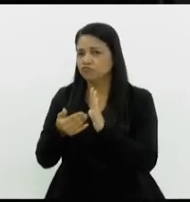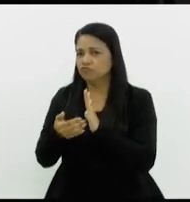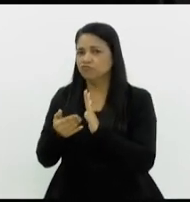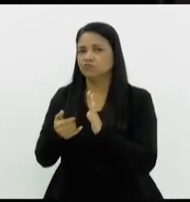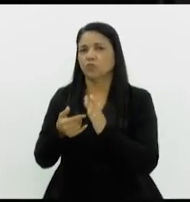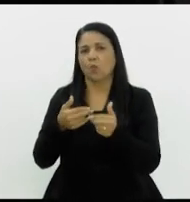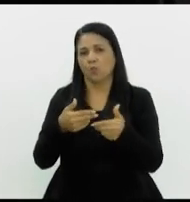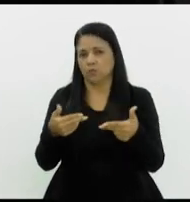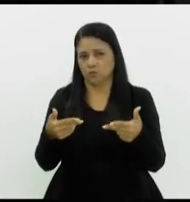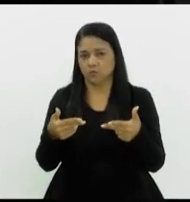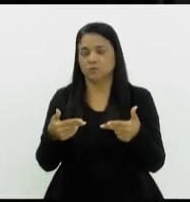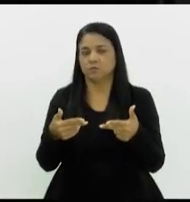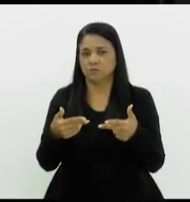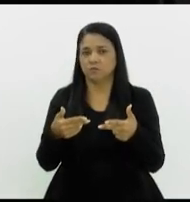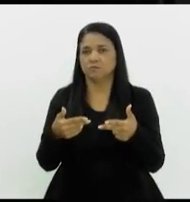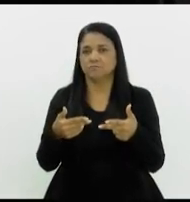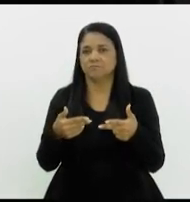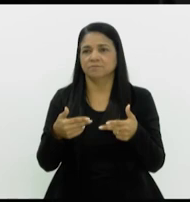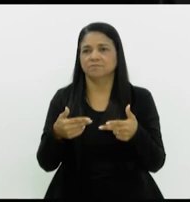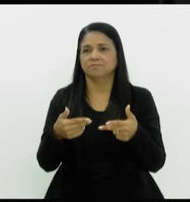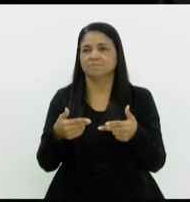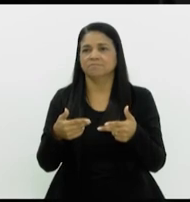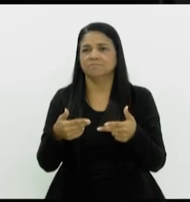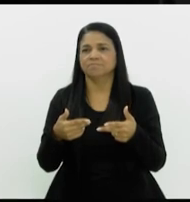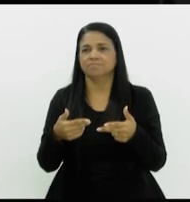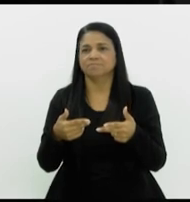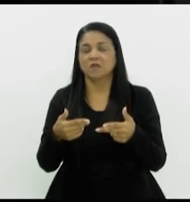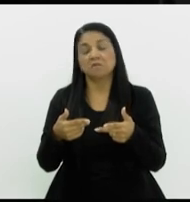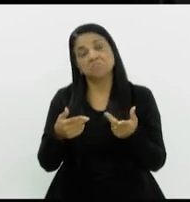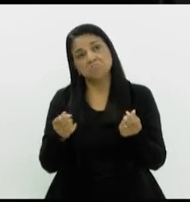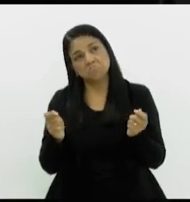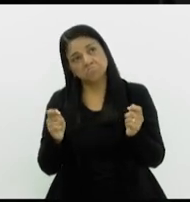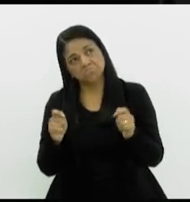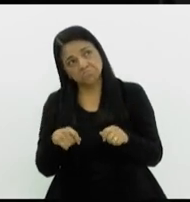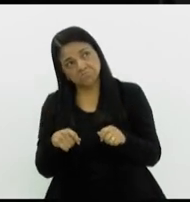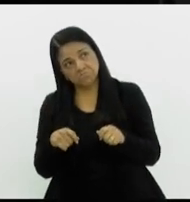dispositivos que, por supostos